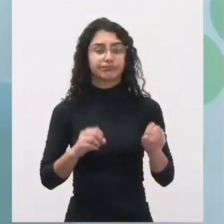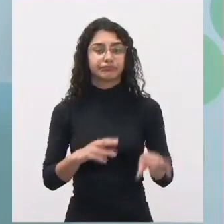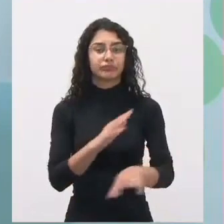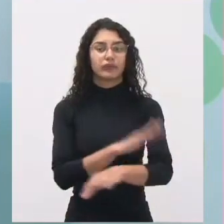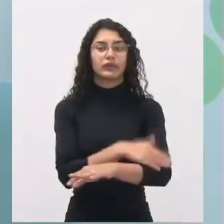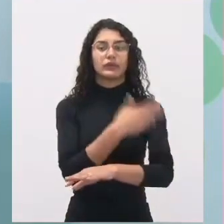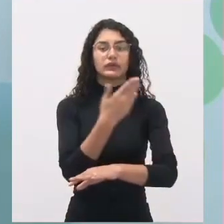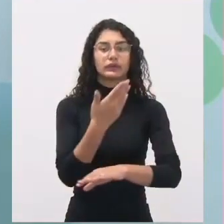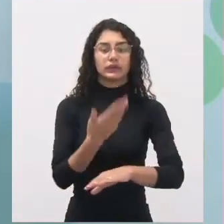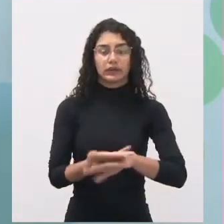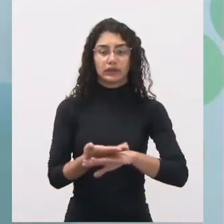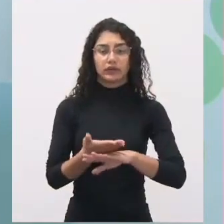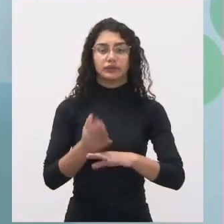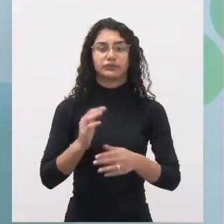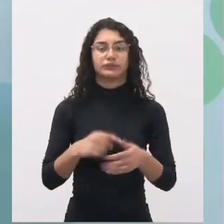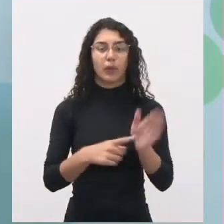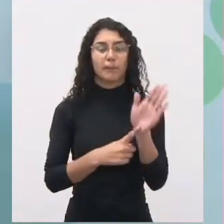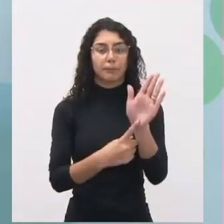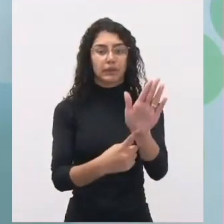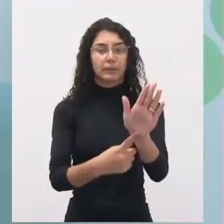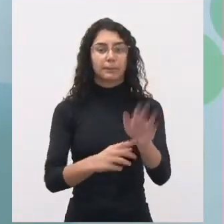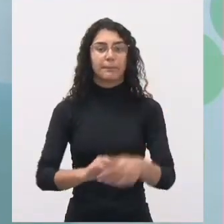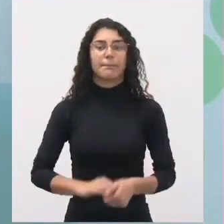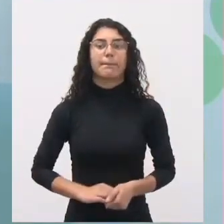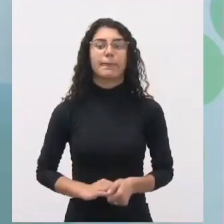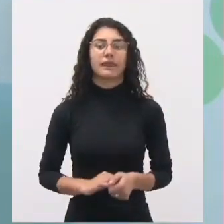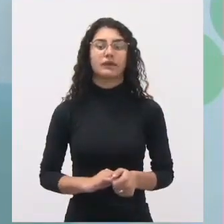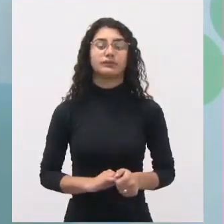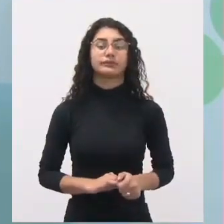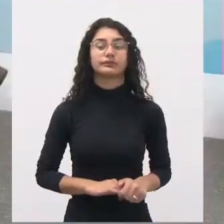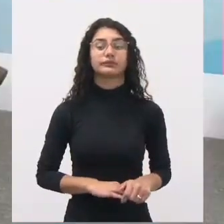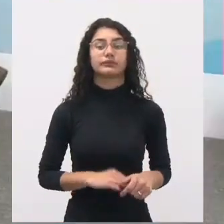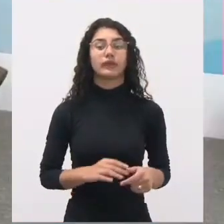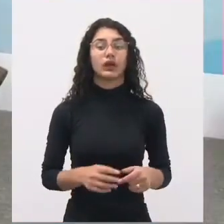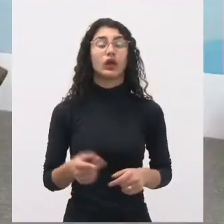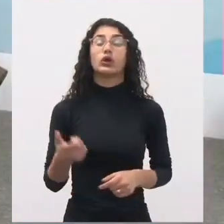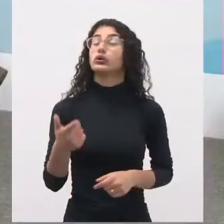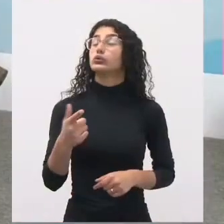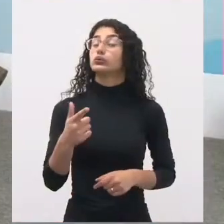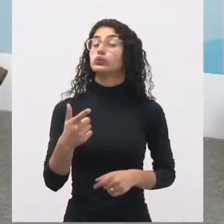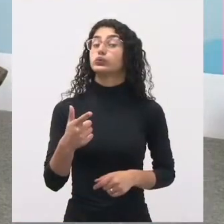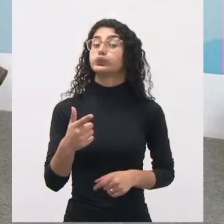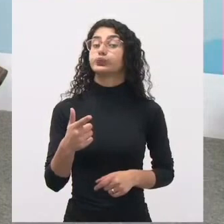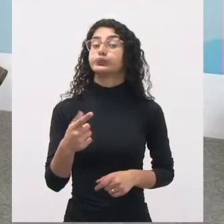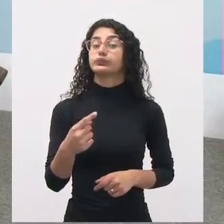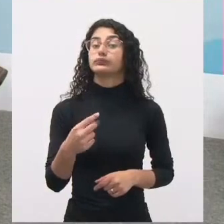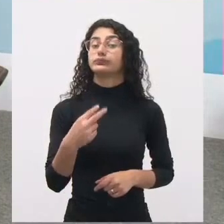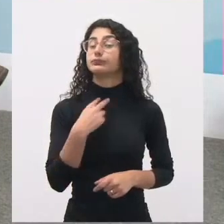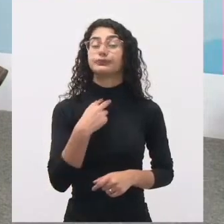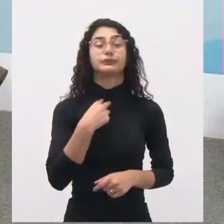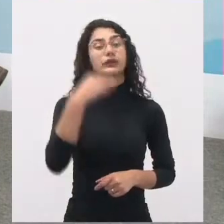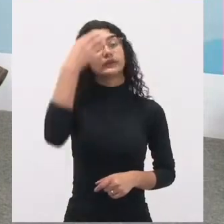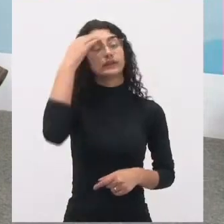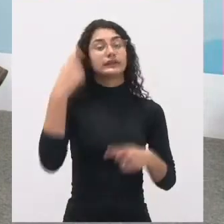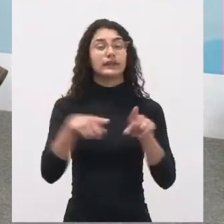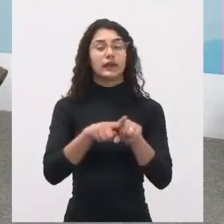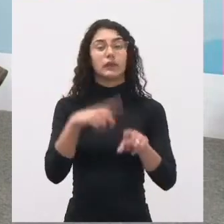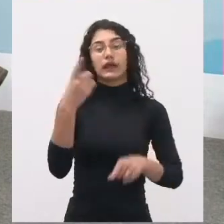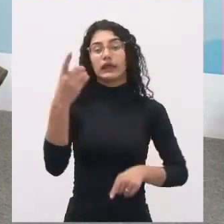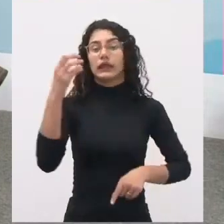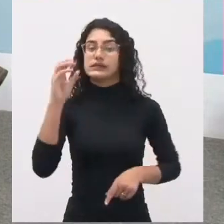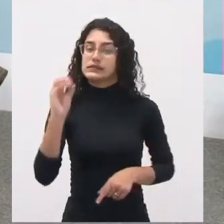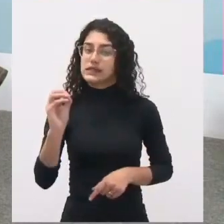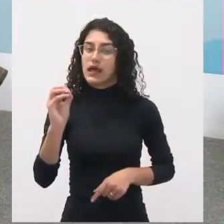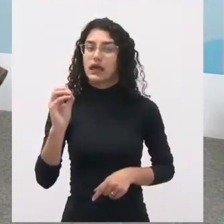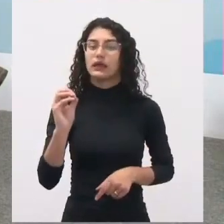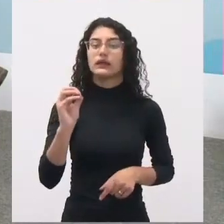dos pressupostos aí que destacamos. Tá? A gente não pode esquecer também das 10 competências, das 10 competências também,